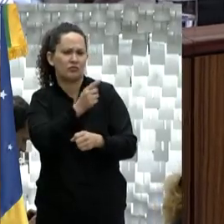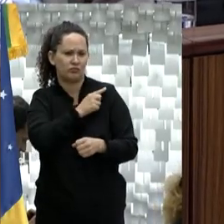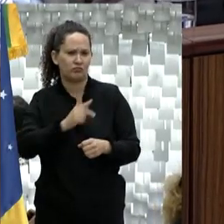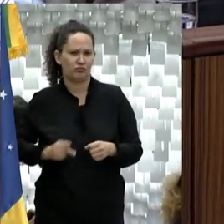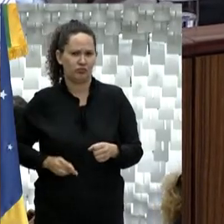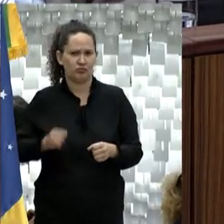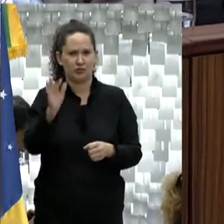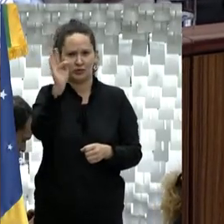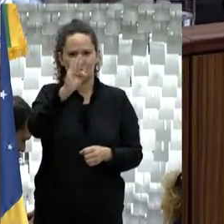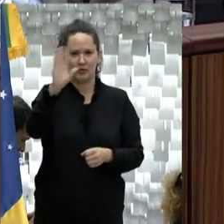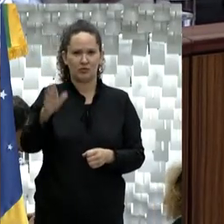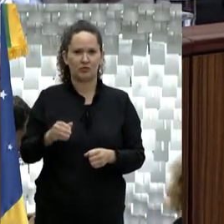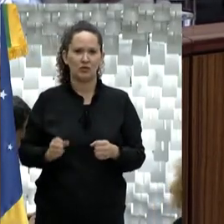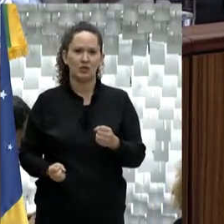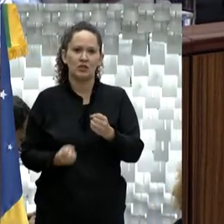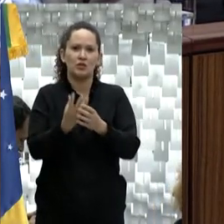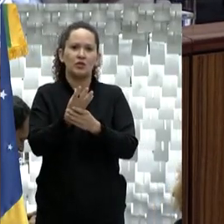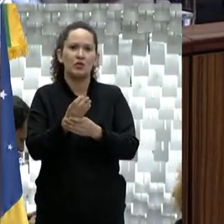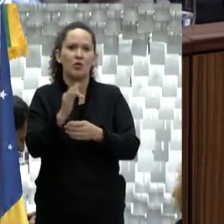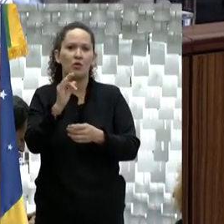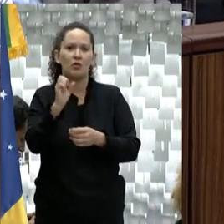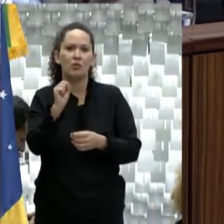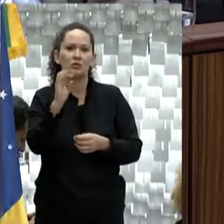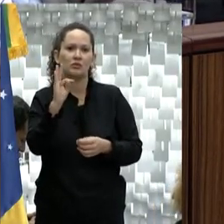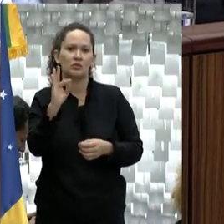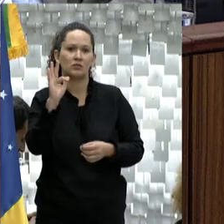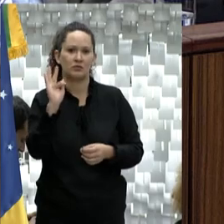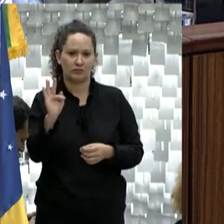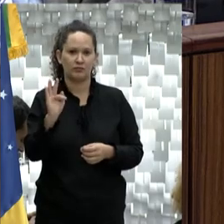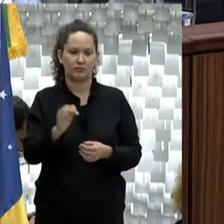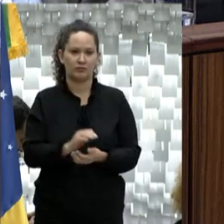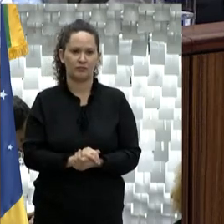e instalou o Superior Tribunal de Justiça.